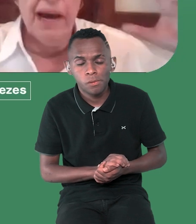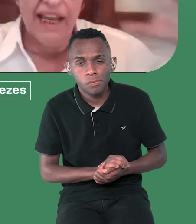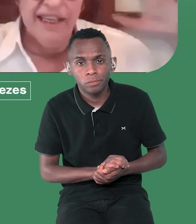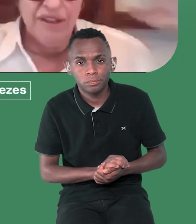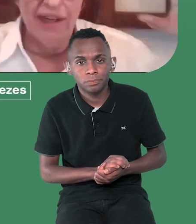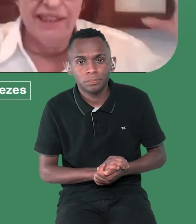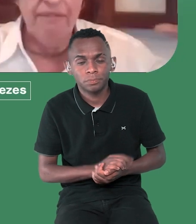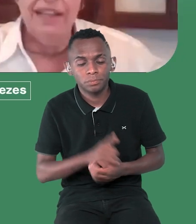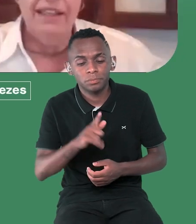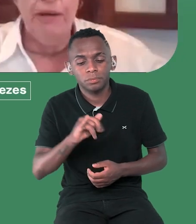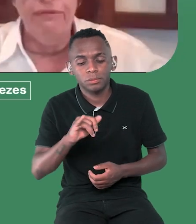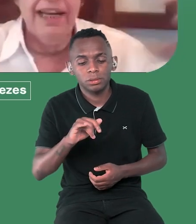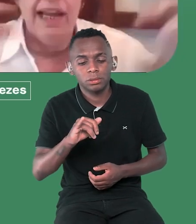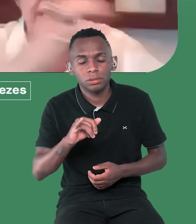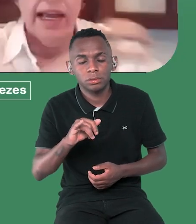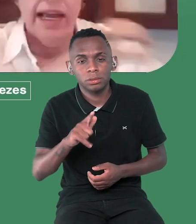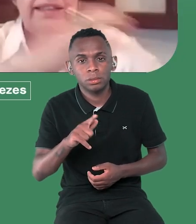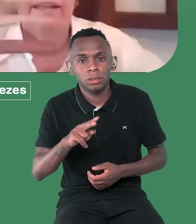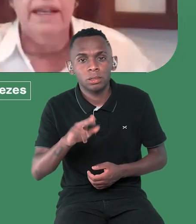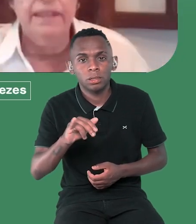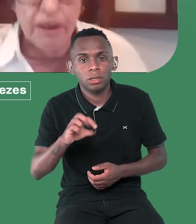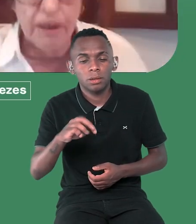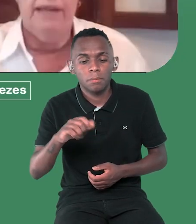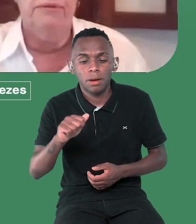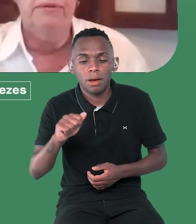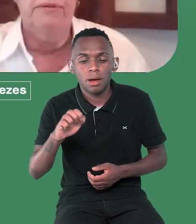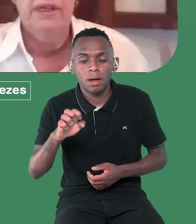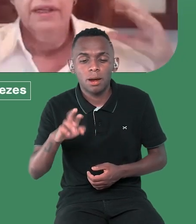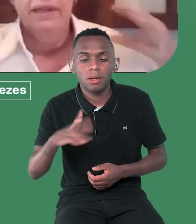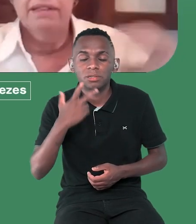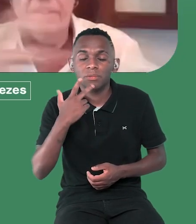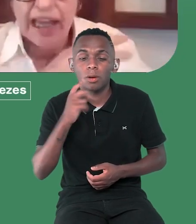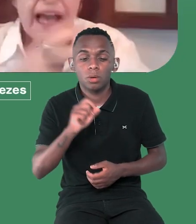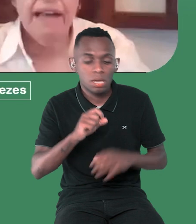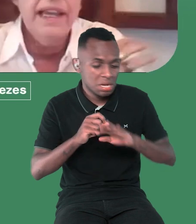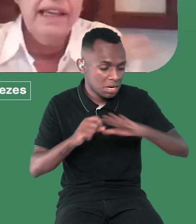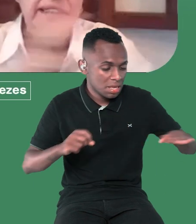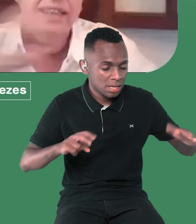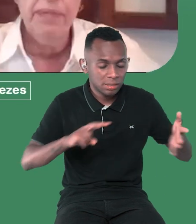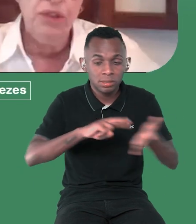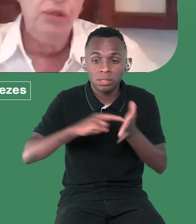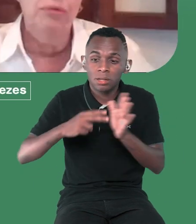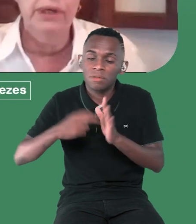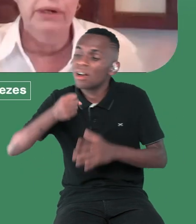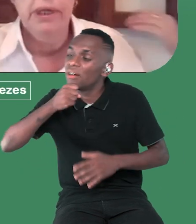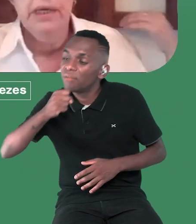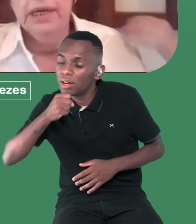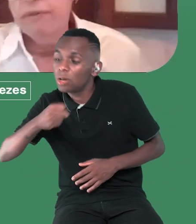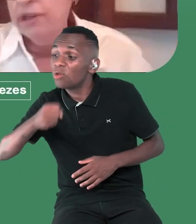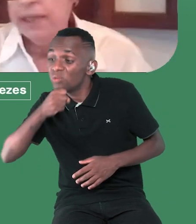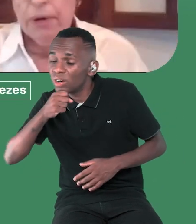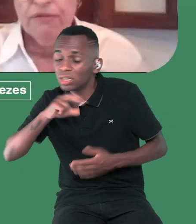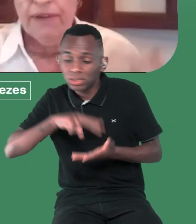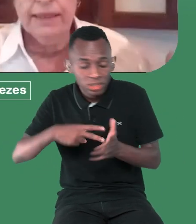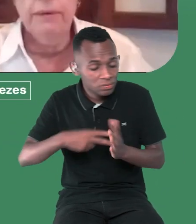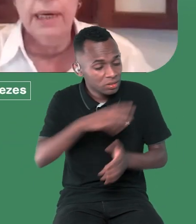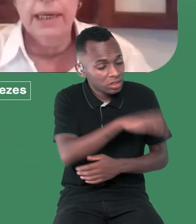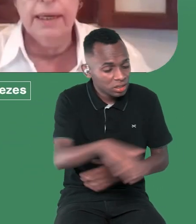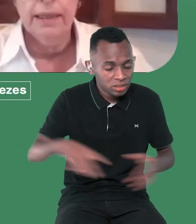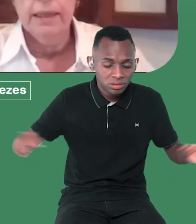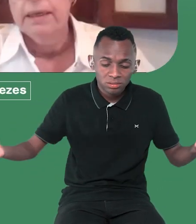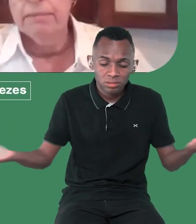quando Guimarães Rosa fala, né, o velho é a criança é o velho. Então, é ali que eles se misturam e que você pode